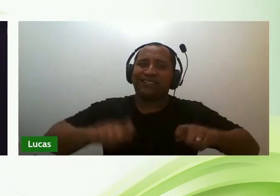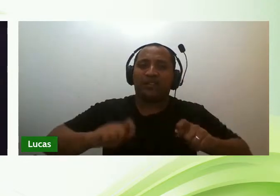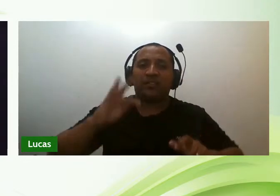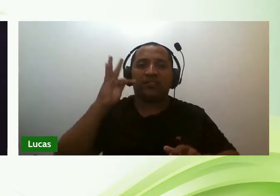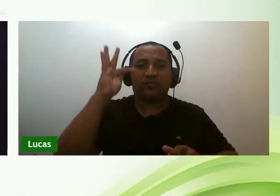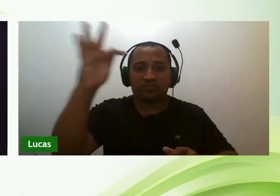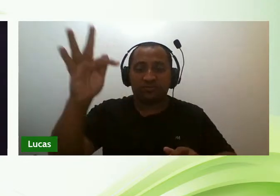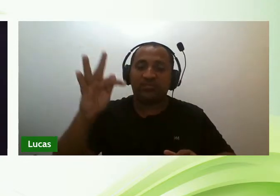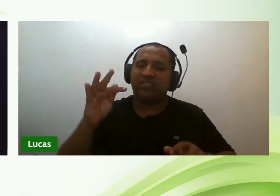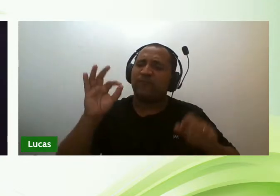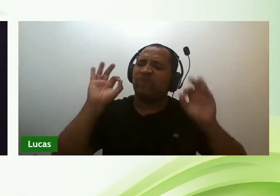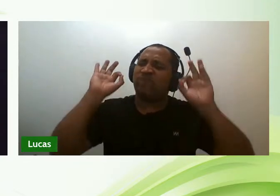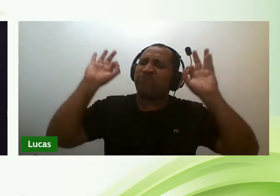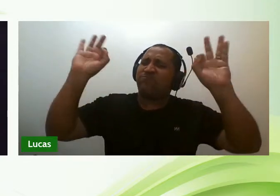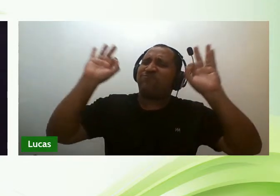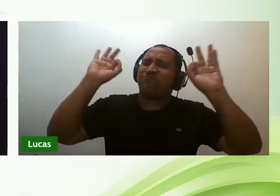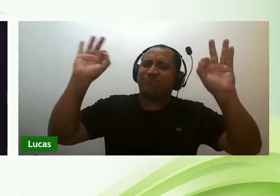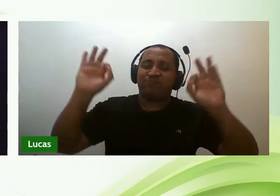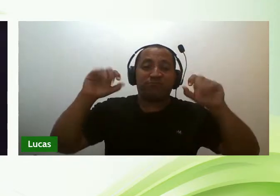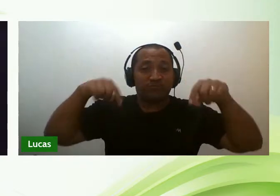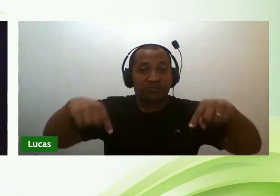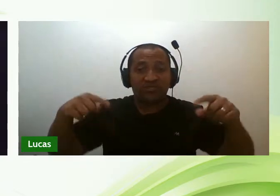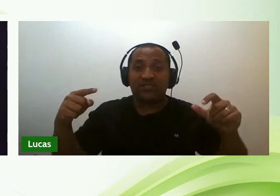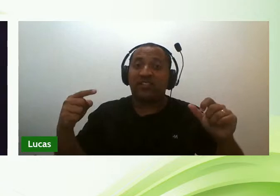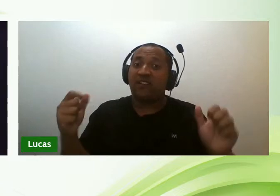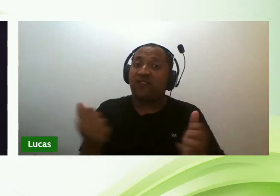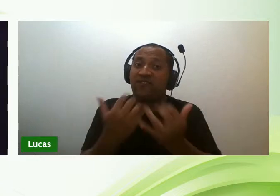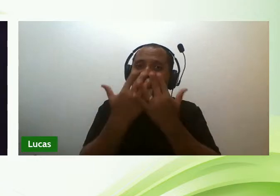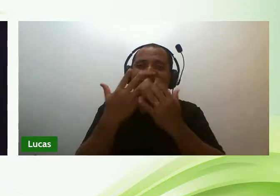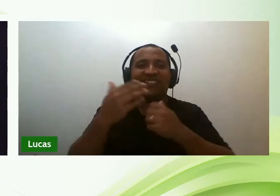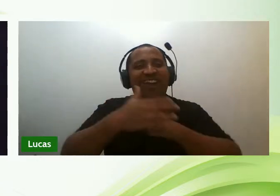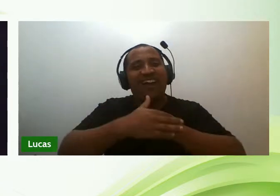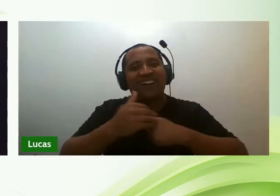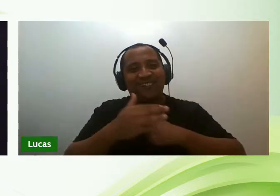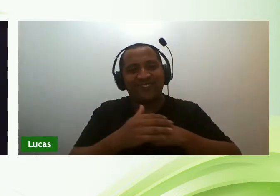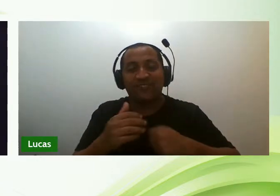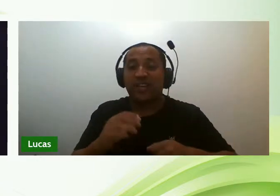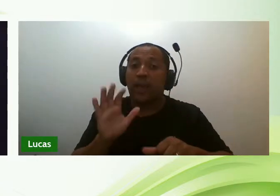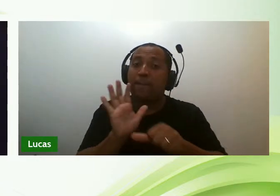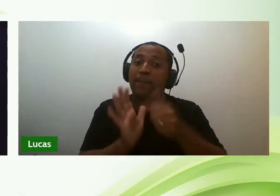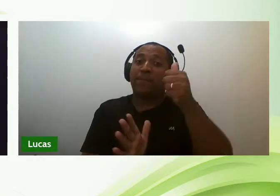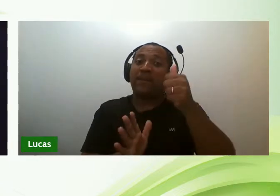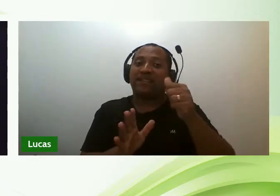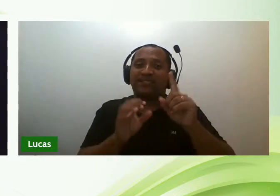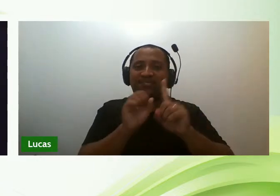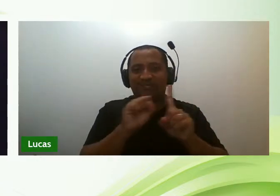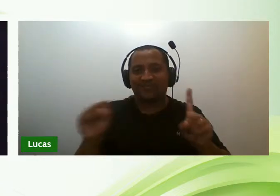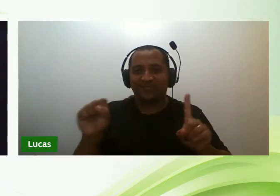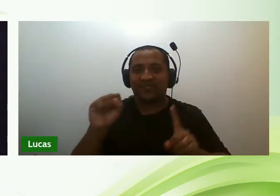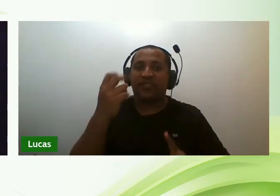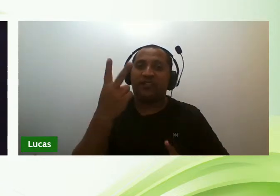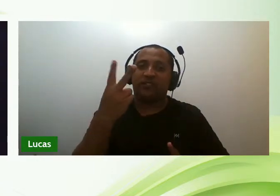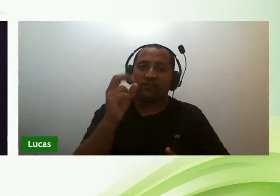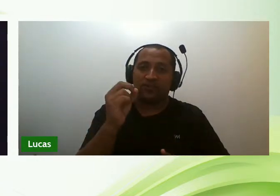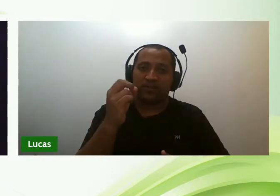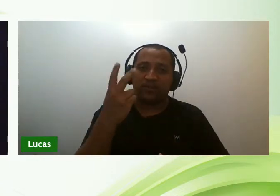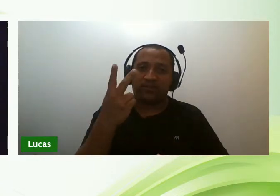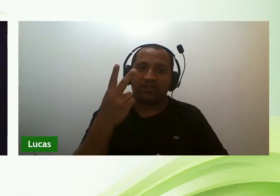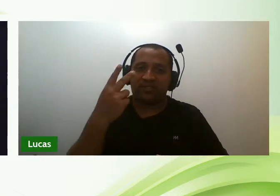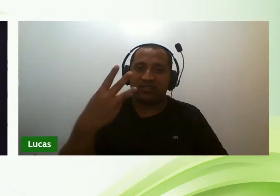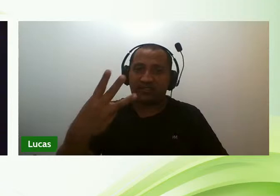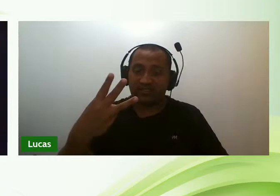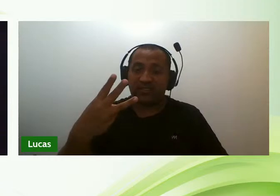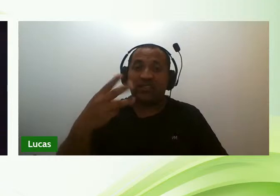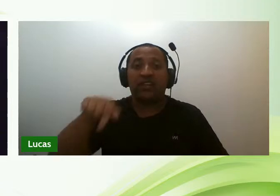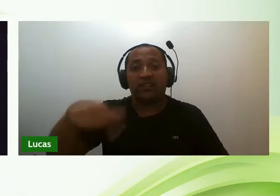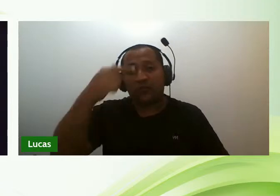esse brilho todo especial a esta nossa semana de acolhida do primeiro semestre 2023 da Universidade Federal do